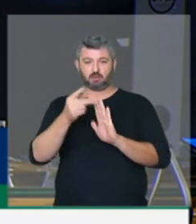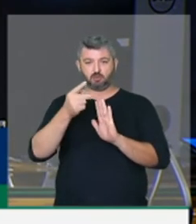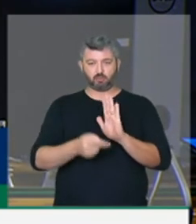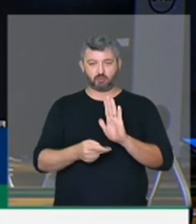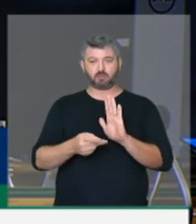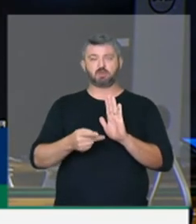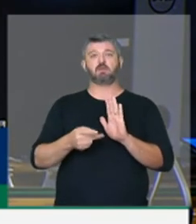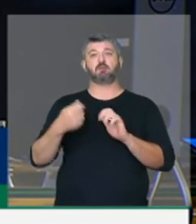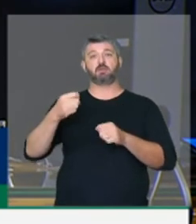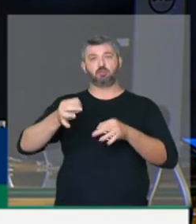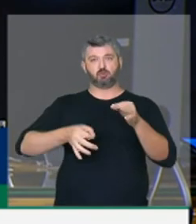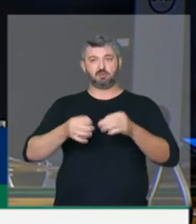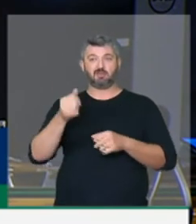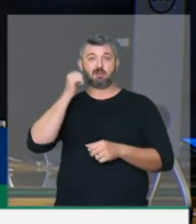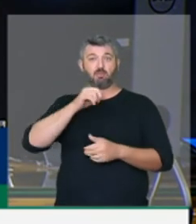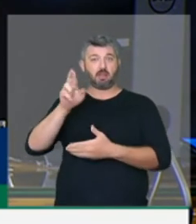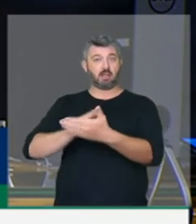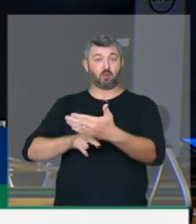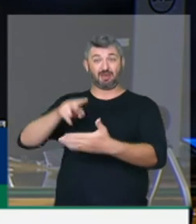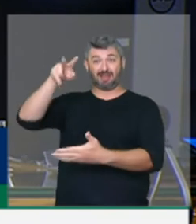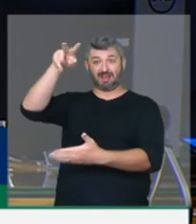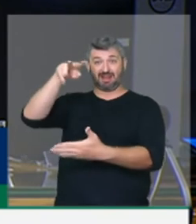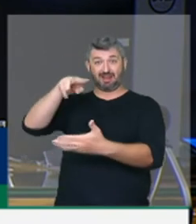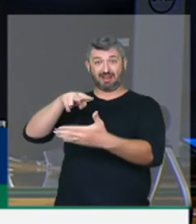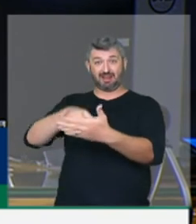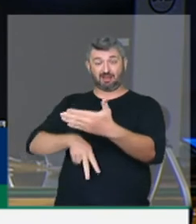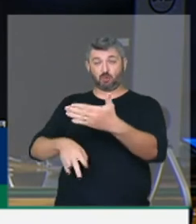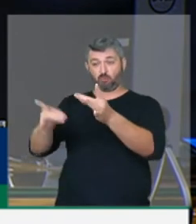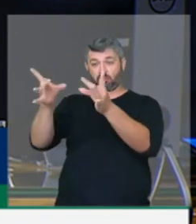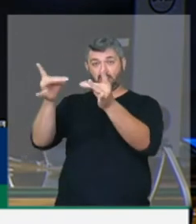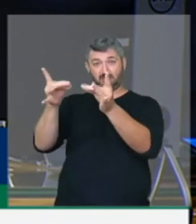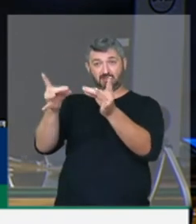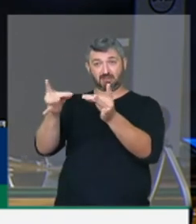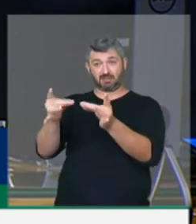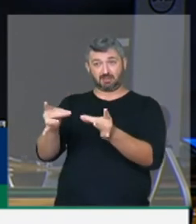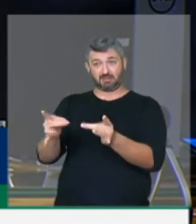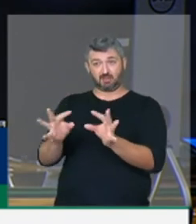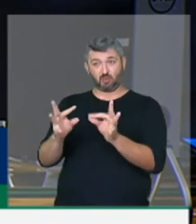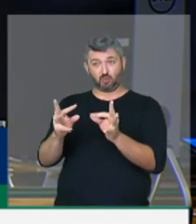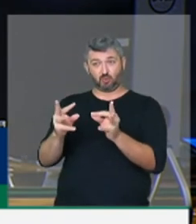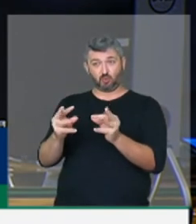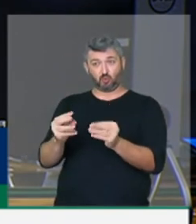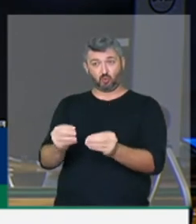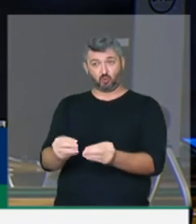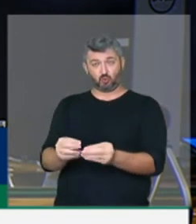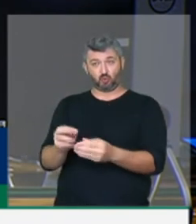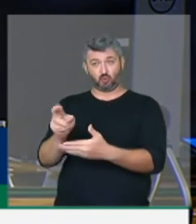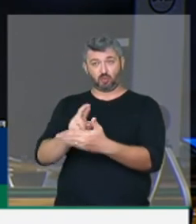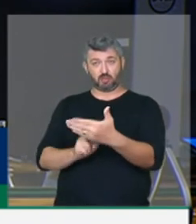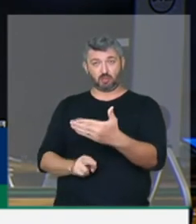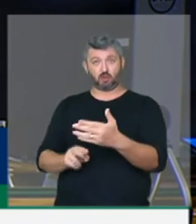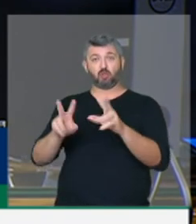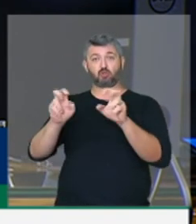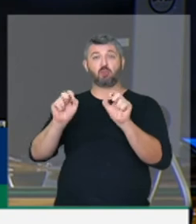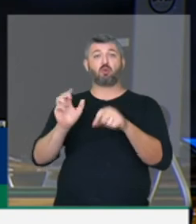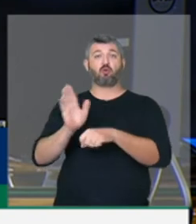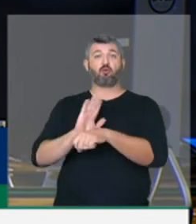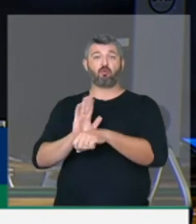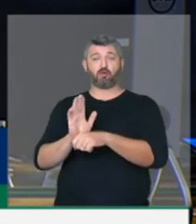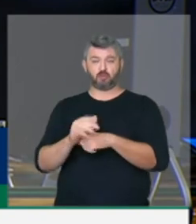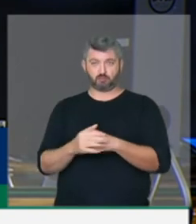ser divulgados, a relatora fez uma leitura pormenorizada de todo o vídeo que foi gravado